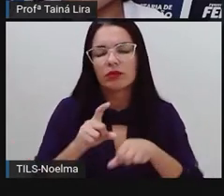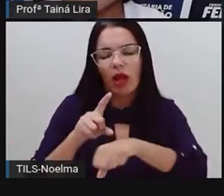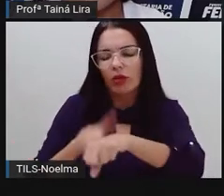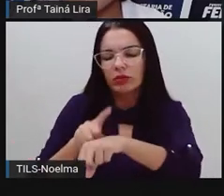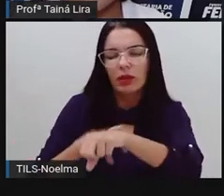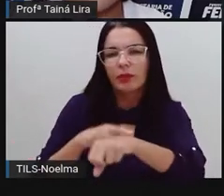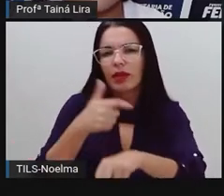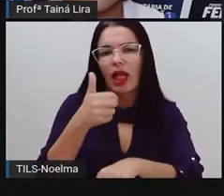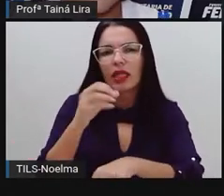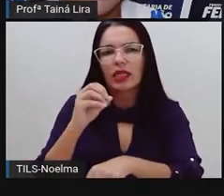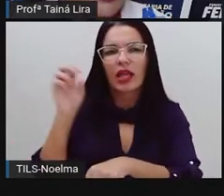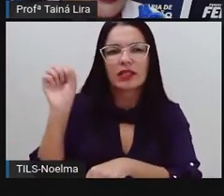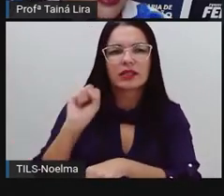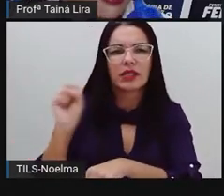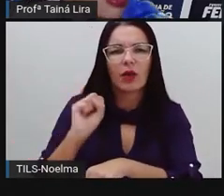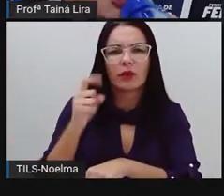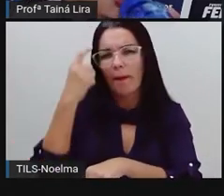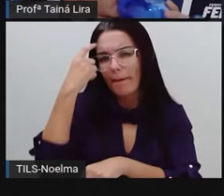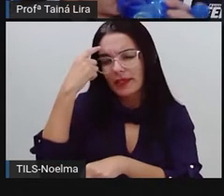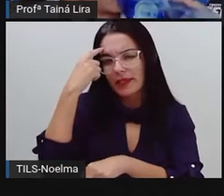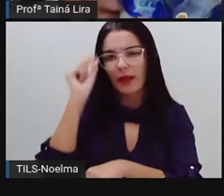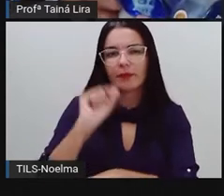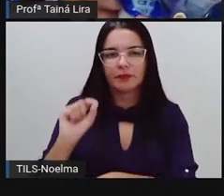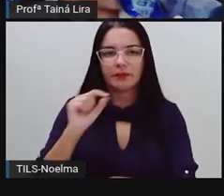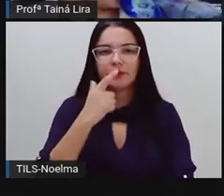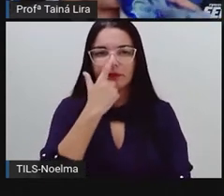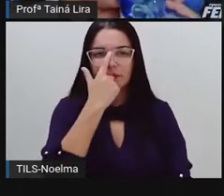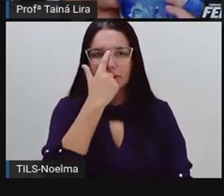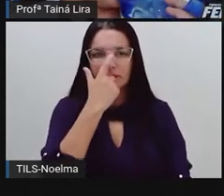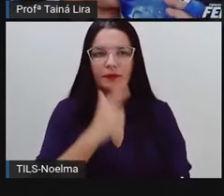10 segundos para o segundo ano pensar